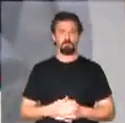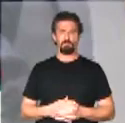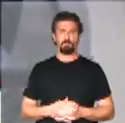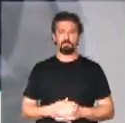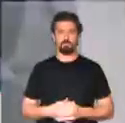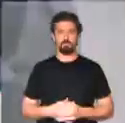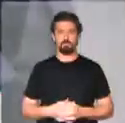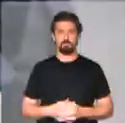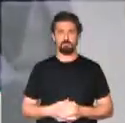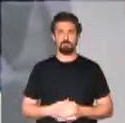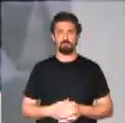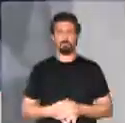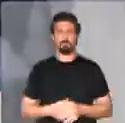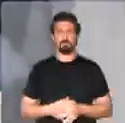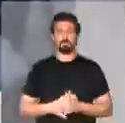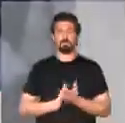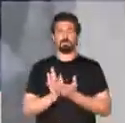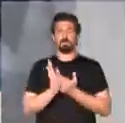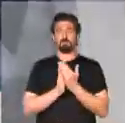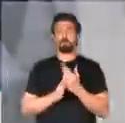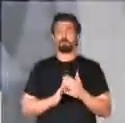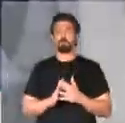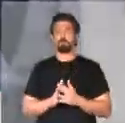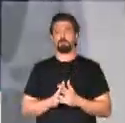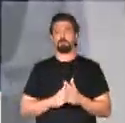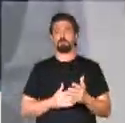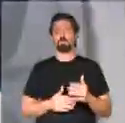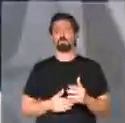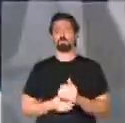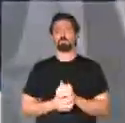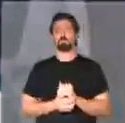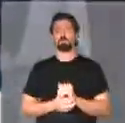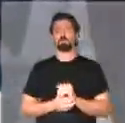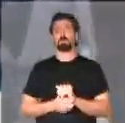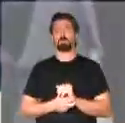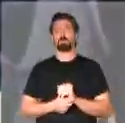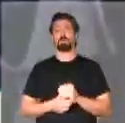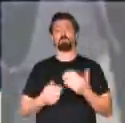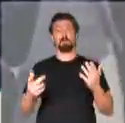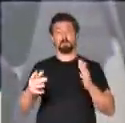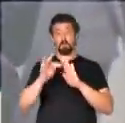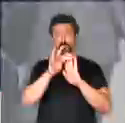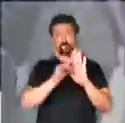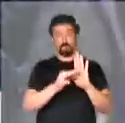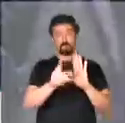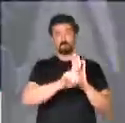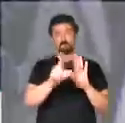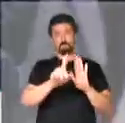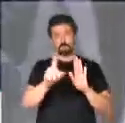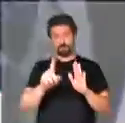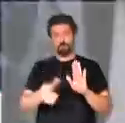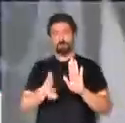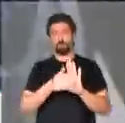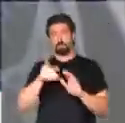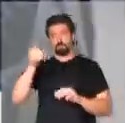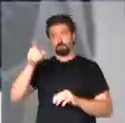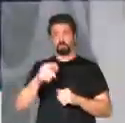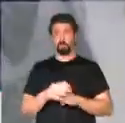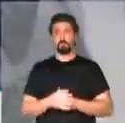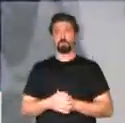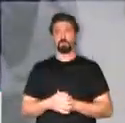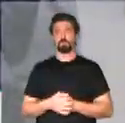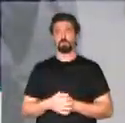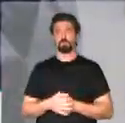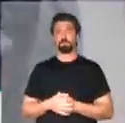Mas não fala isso. Esse tipo de anistia. O texto não fala então, isso, não. Não ao texto proposto pelo